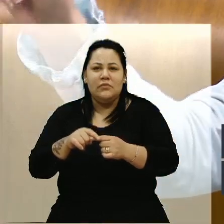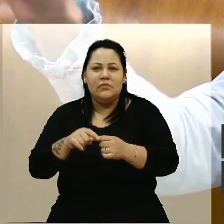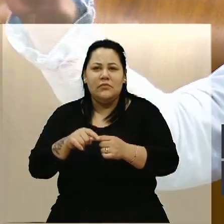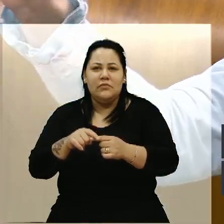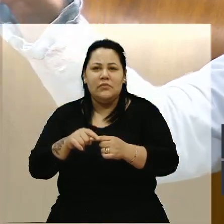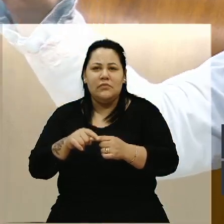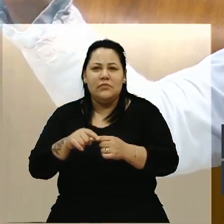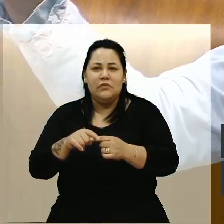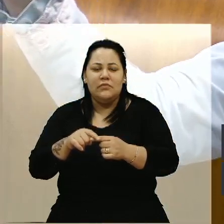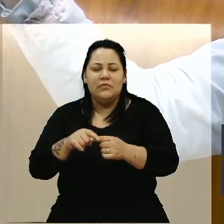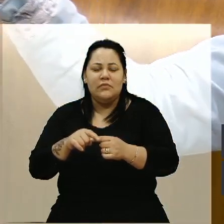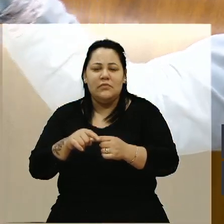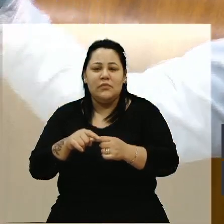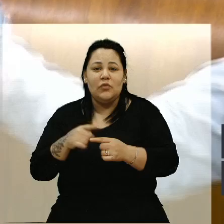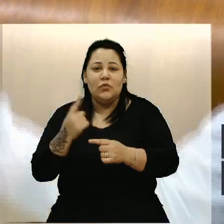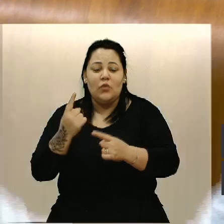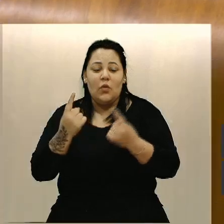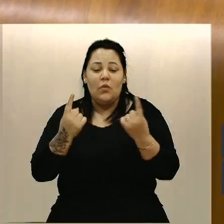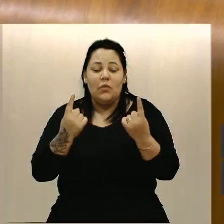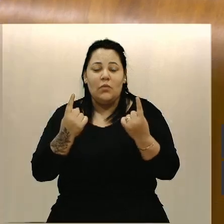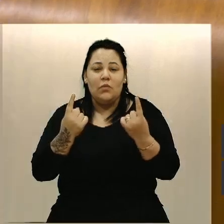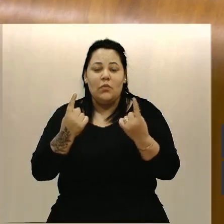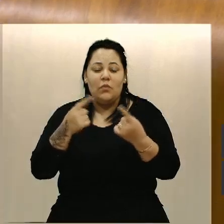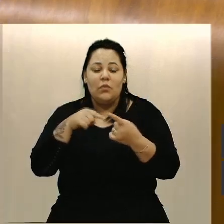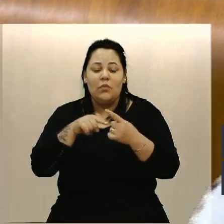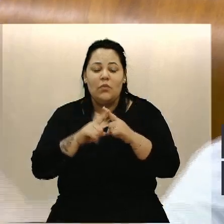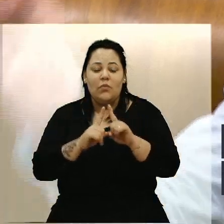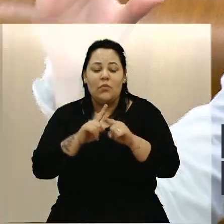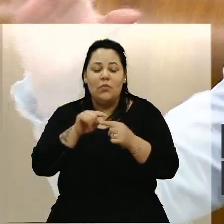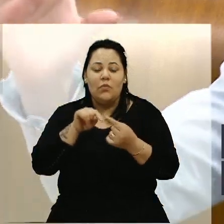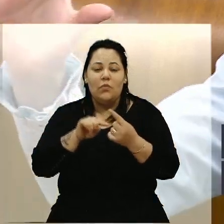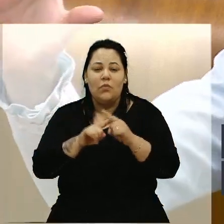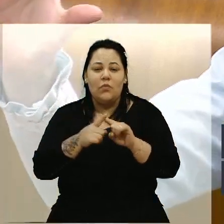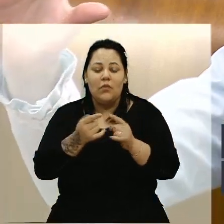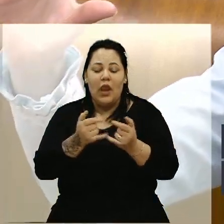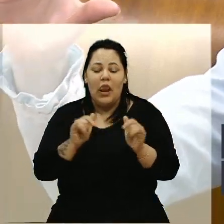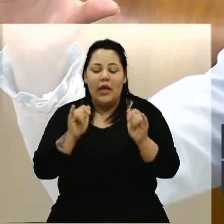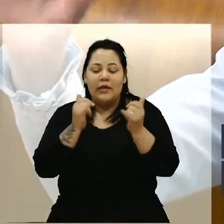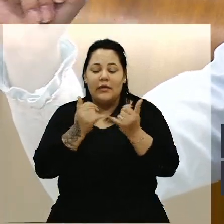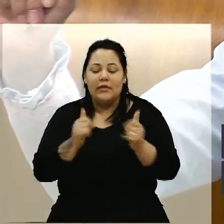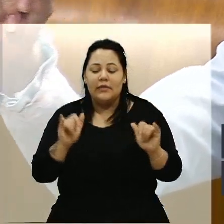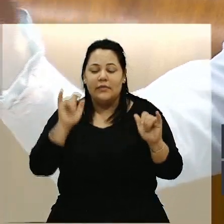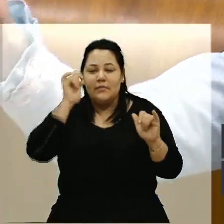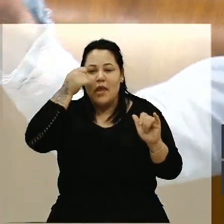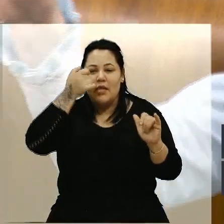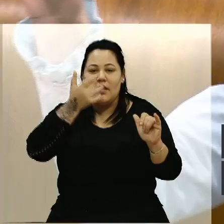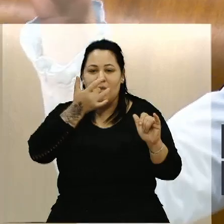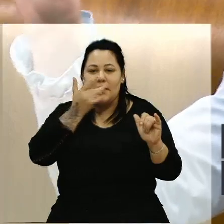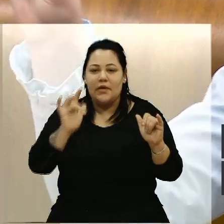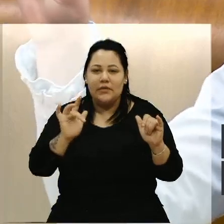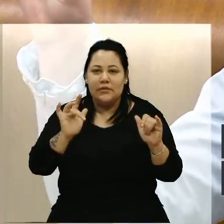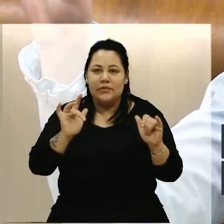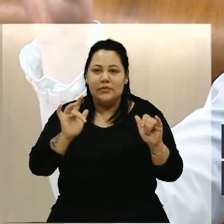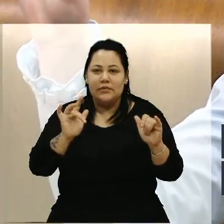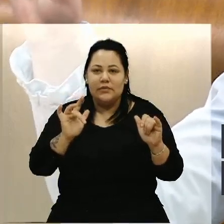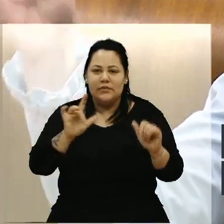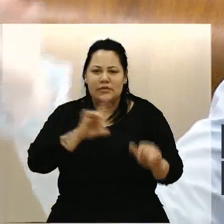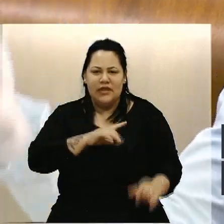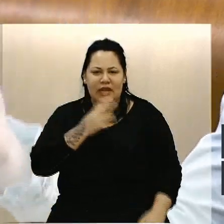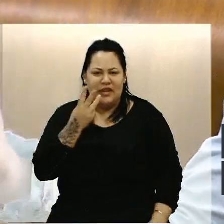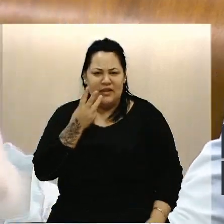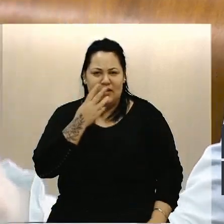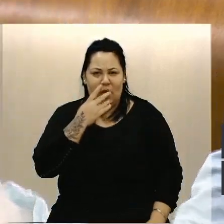um par de agulhas, linha branca e preta, de 3